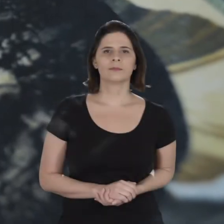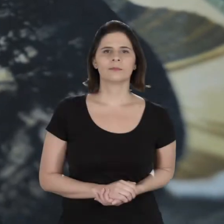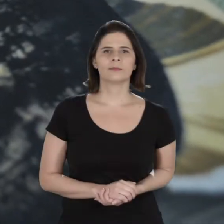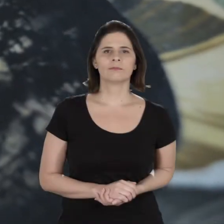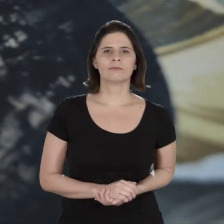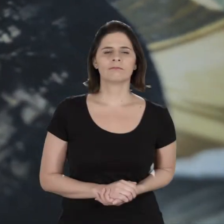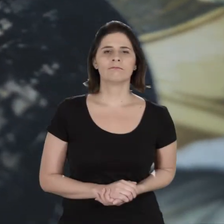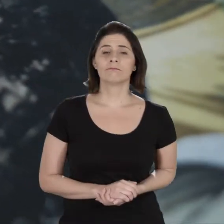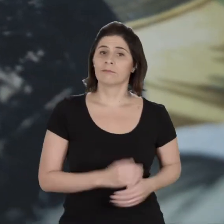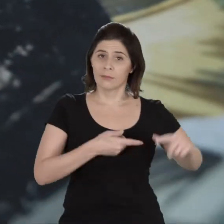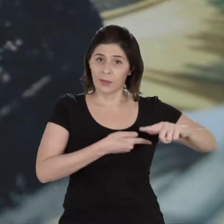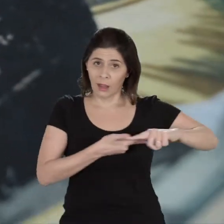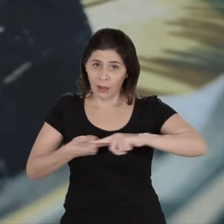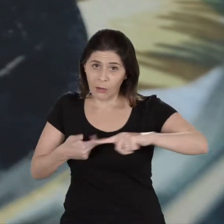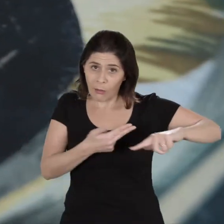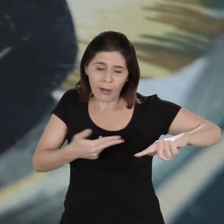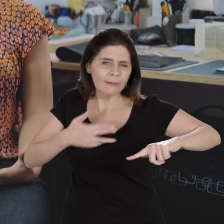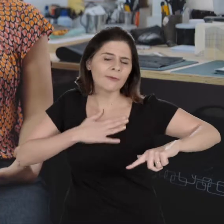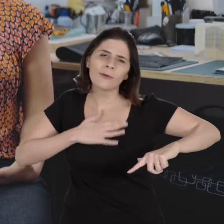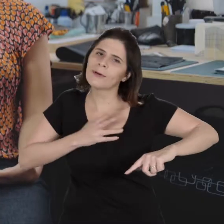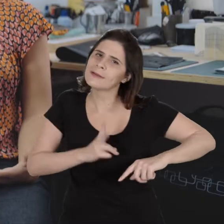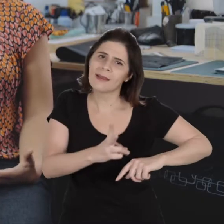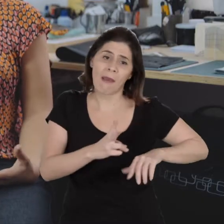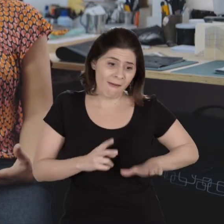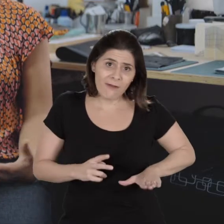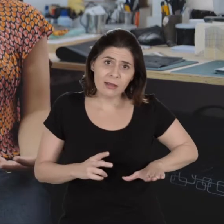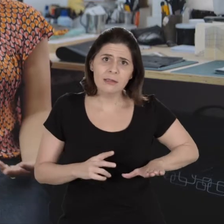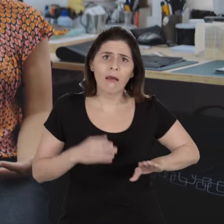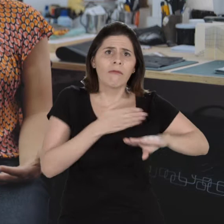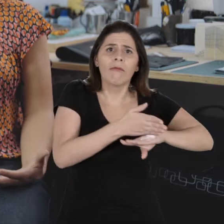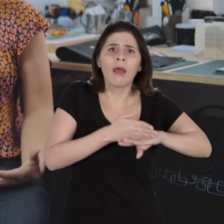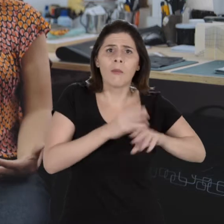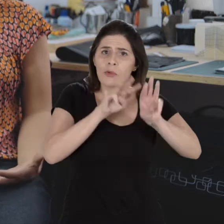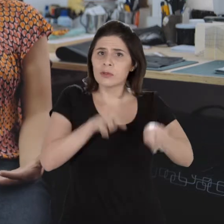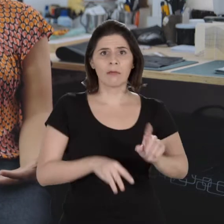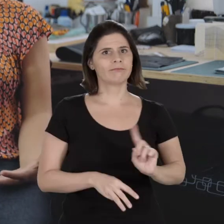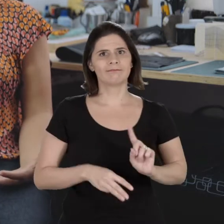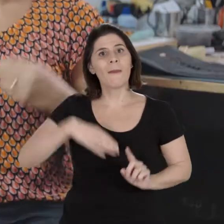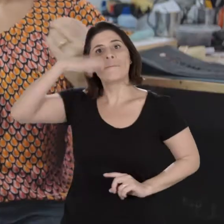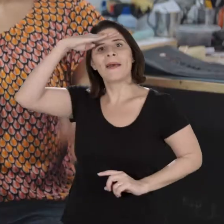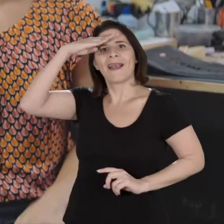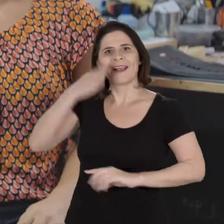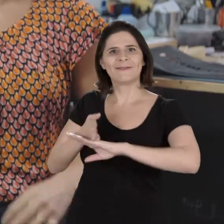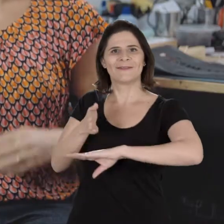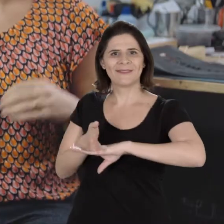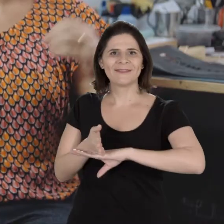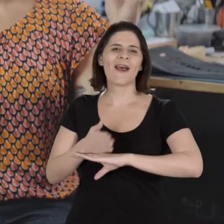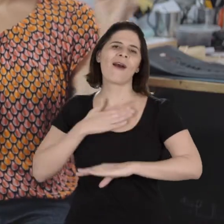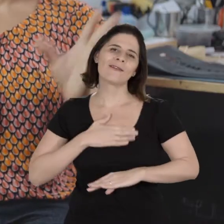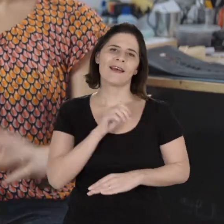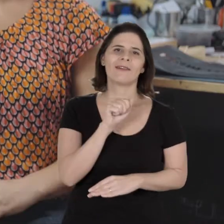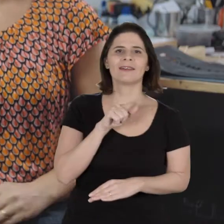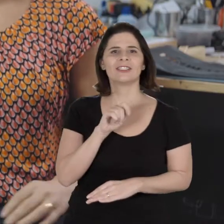Sempre gostei de quadrinhos. A minha infância, eu não conhecia museu. Eu conhecia a banca de jornal antes de conhecer um museu. Gostava do Angeli,